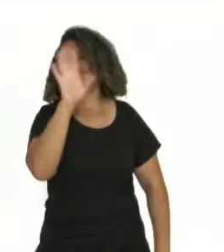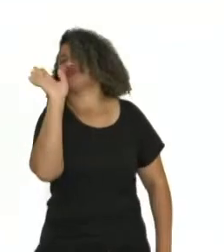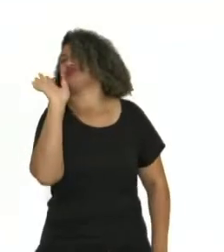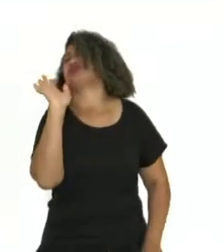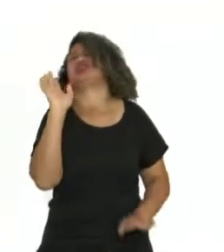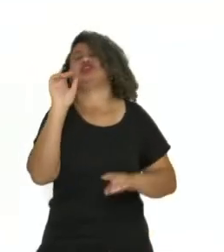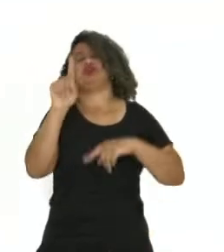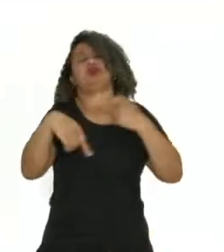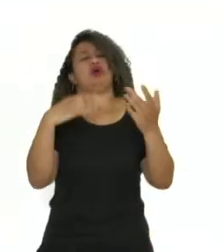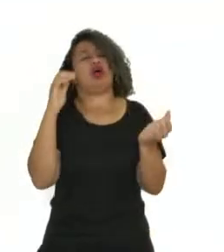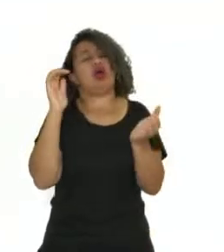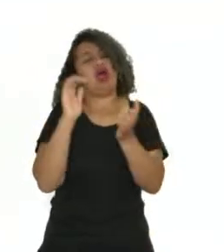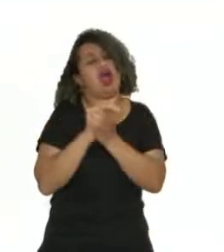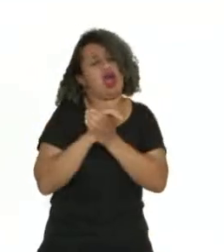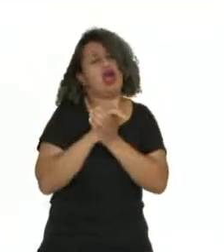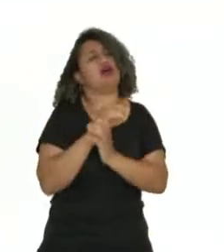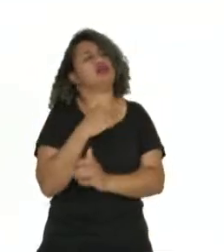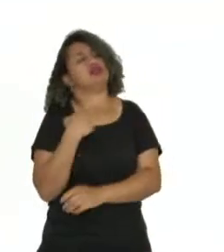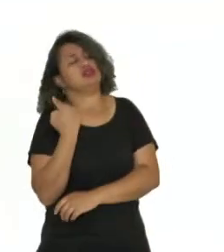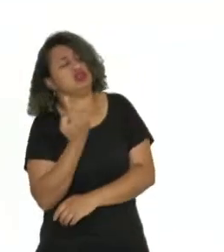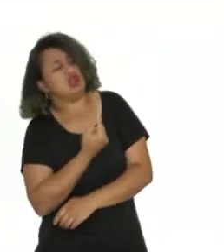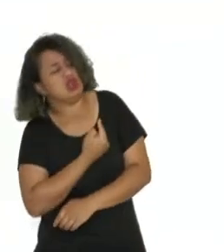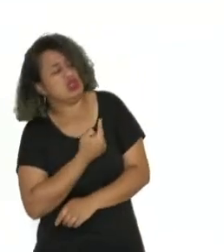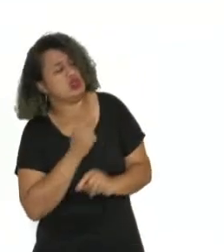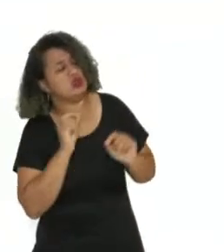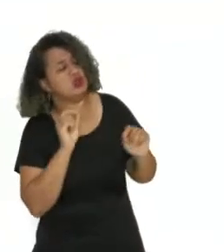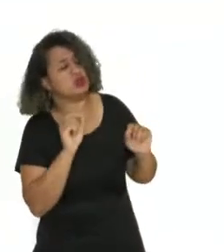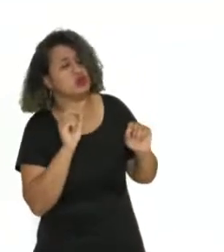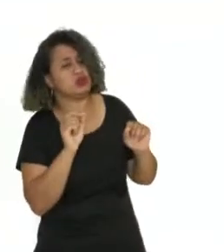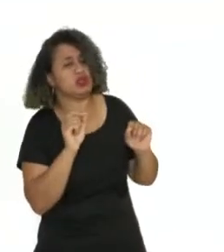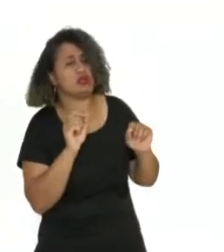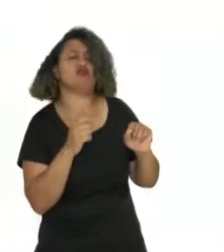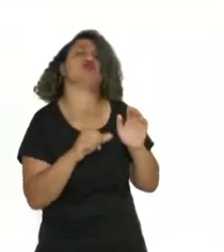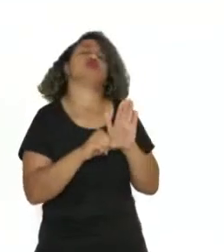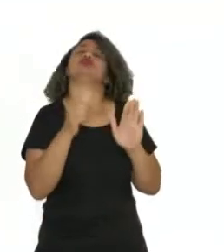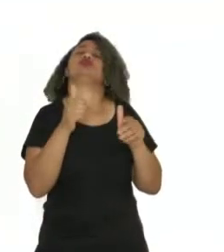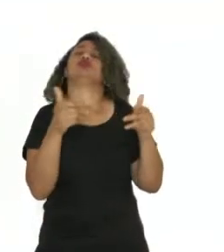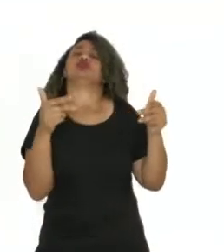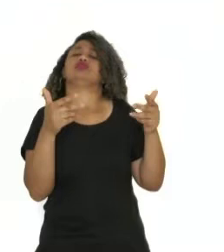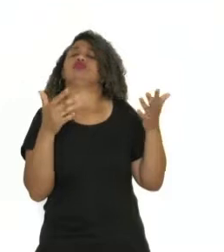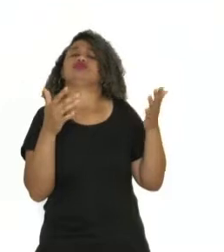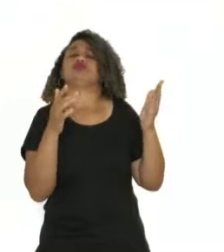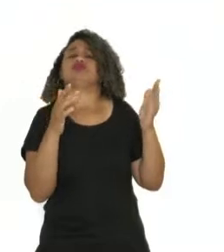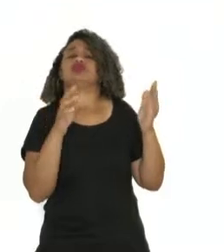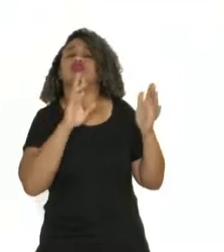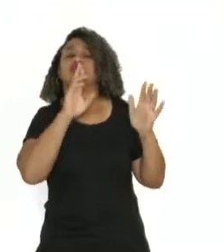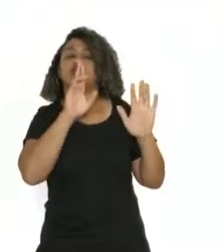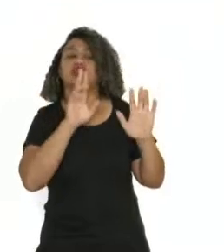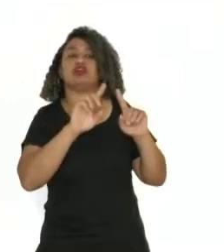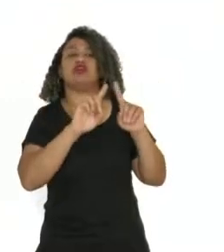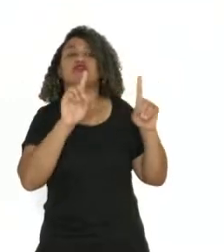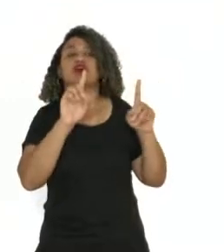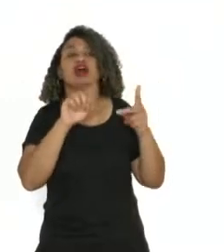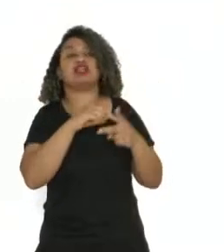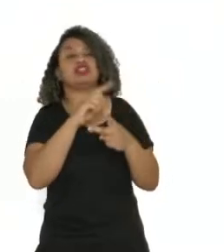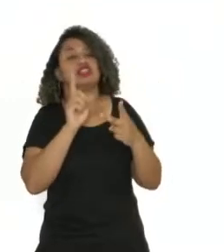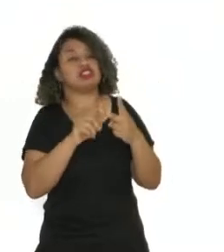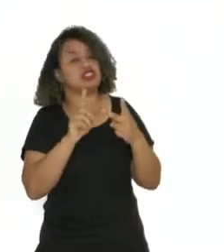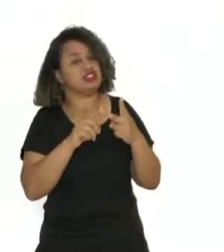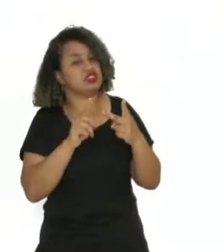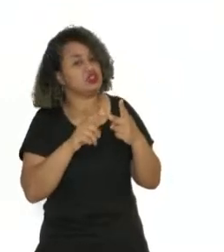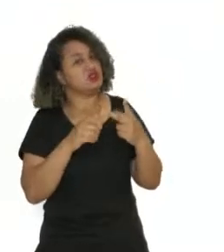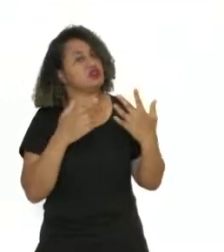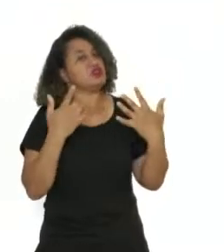se casam e a gente mesmo. A primeira besteira ficou sem resposta, mas a segunda mereceu